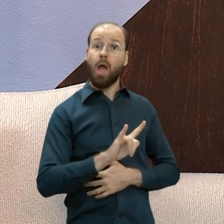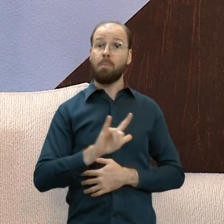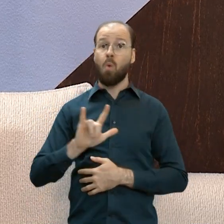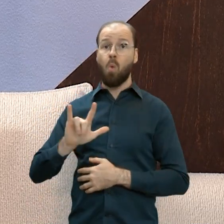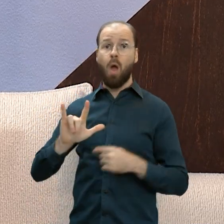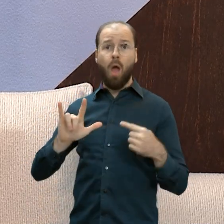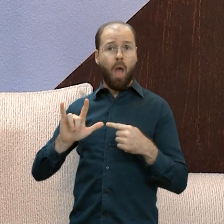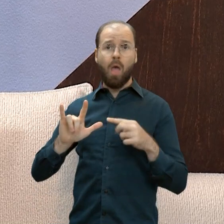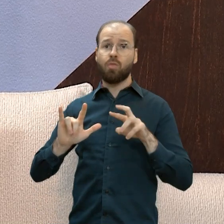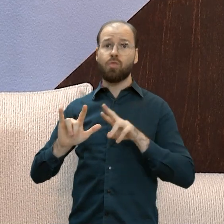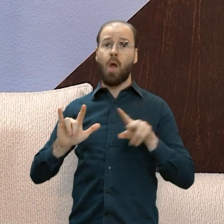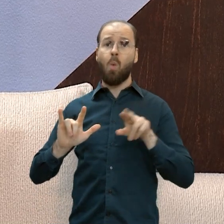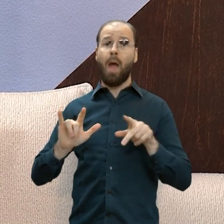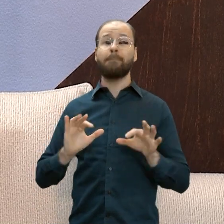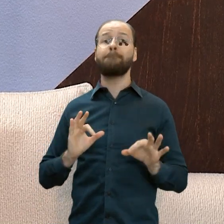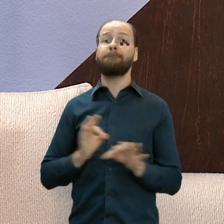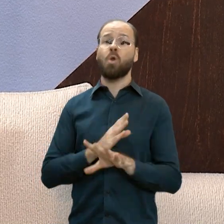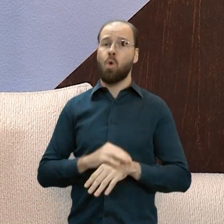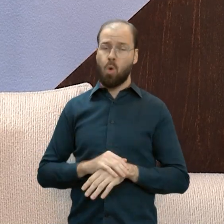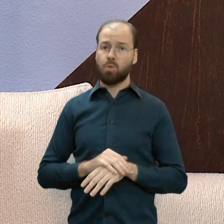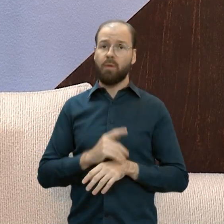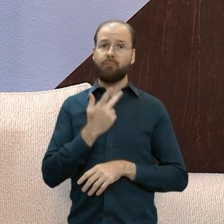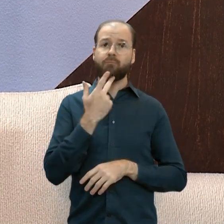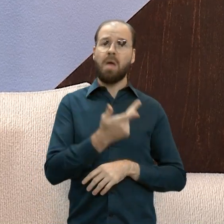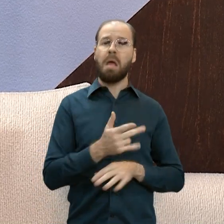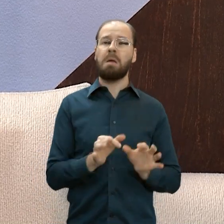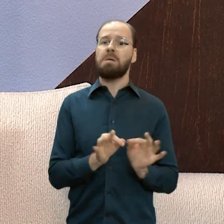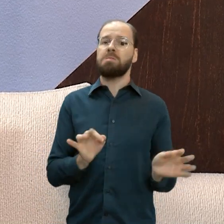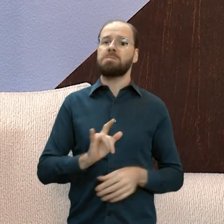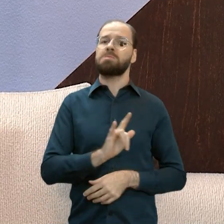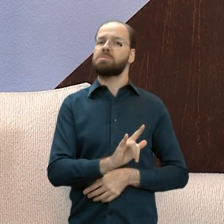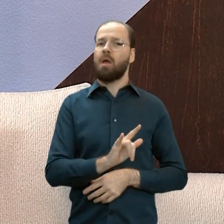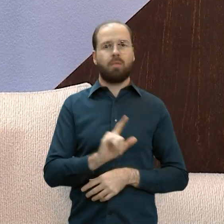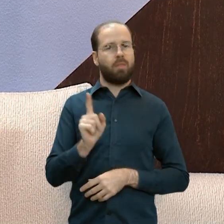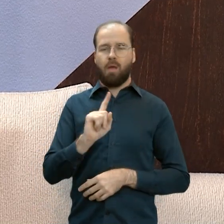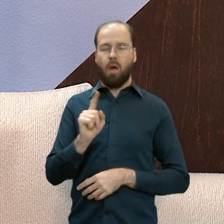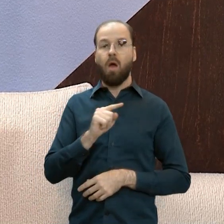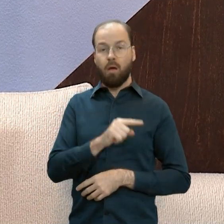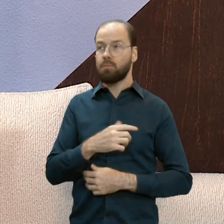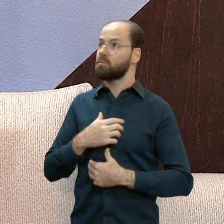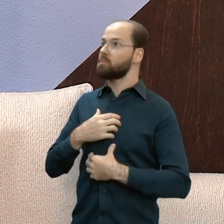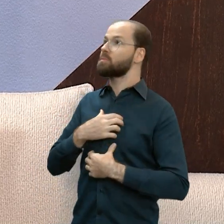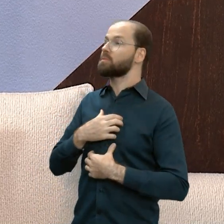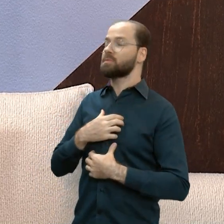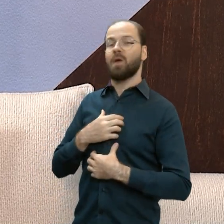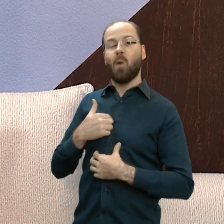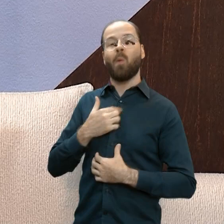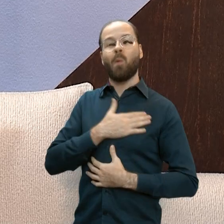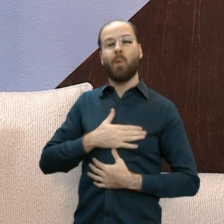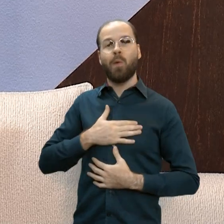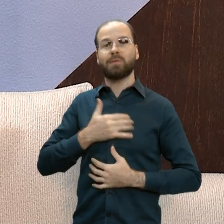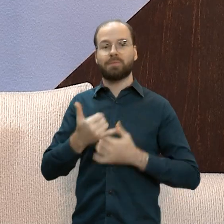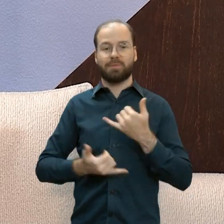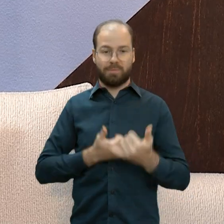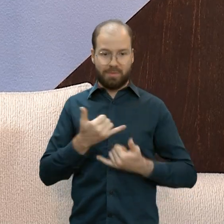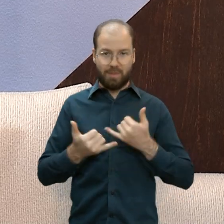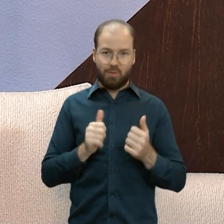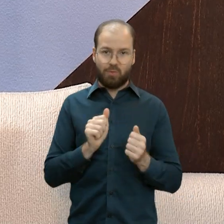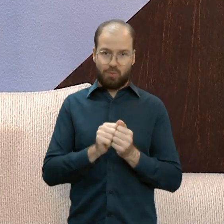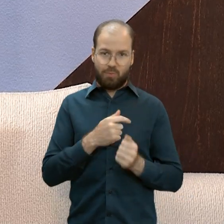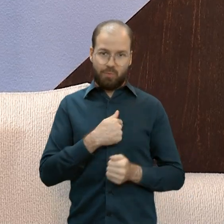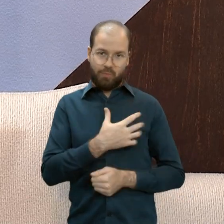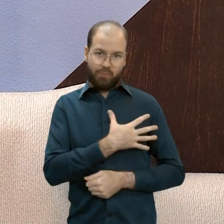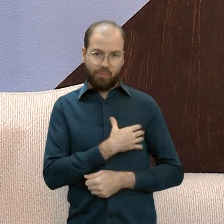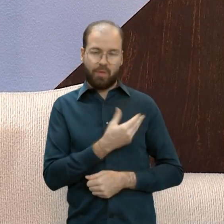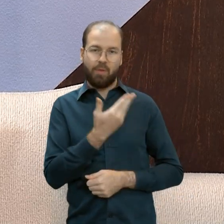pronta, mas é uma aceitação da nossa alma em relação aos nossos filhos, né? Eu te amo. Eu gosto de brincar com meus filhos, eu falo assim,